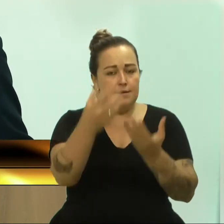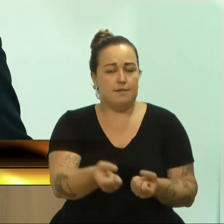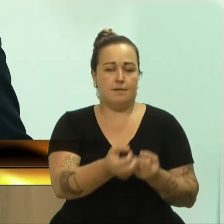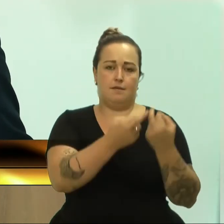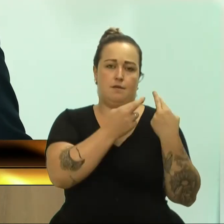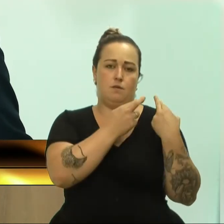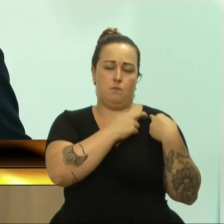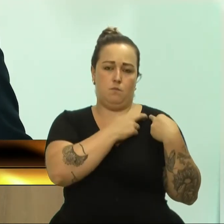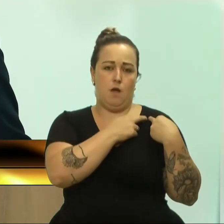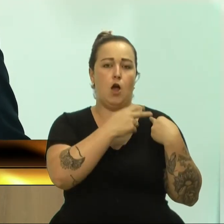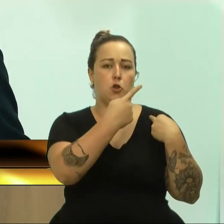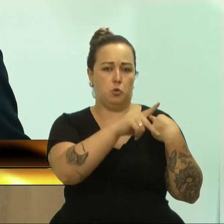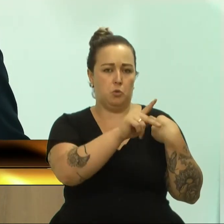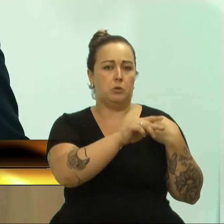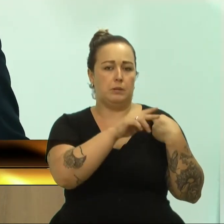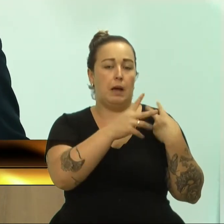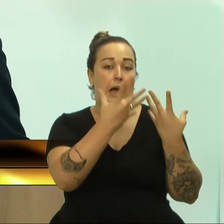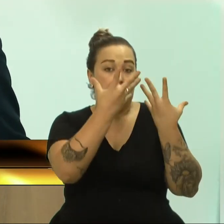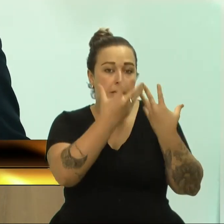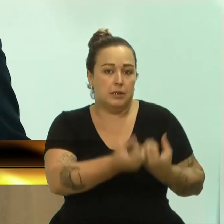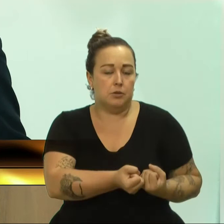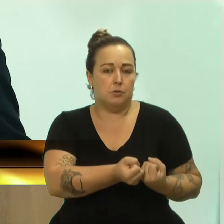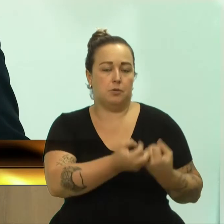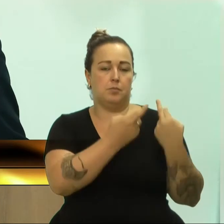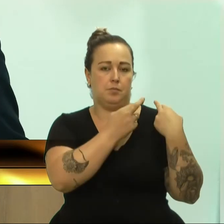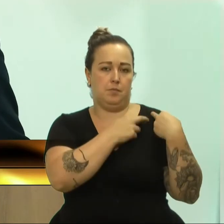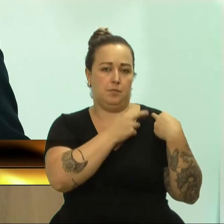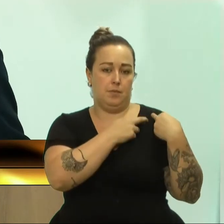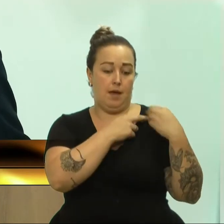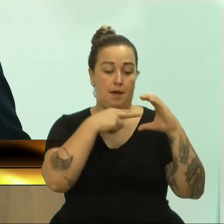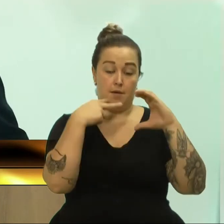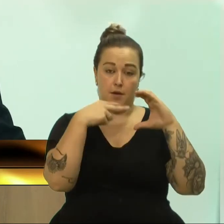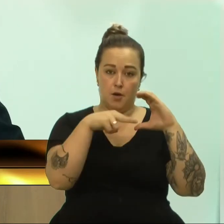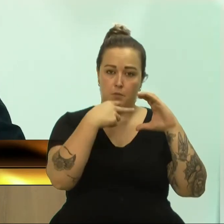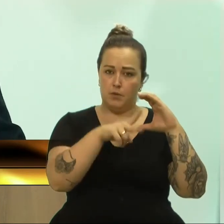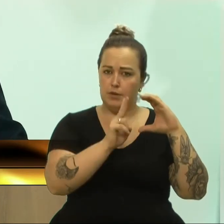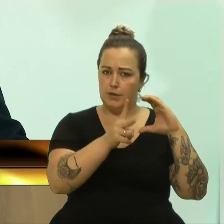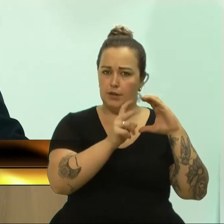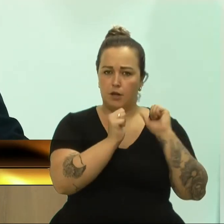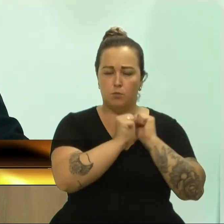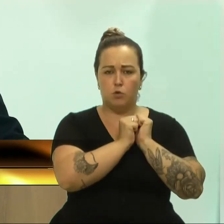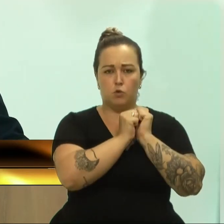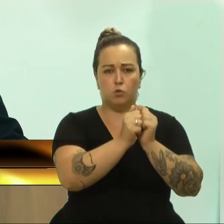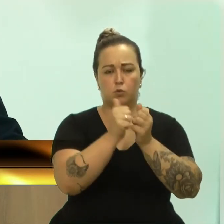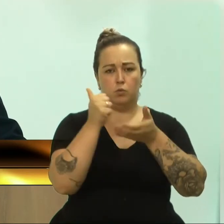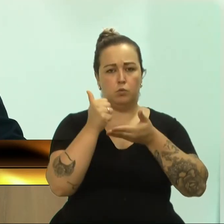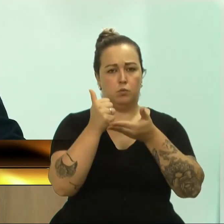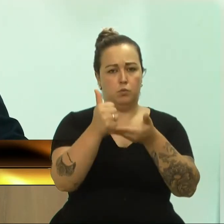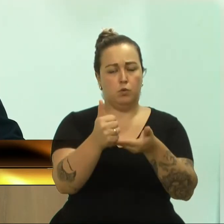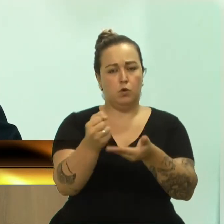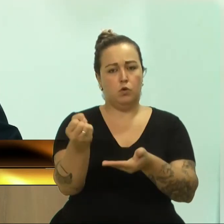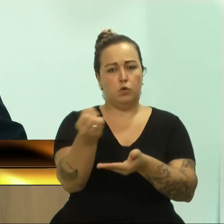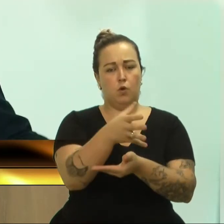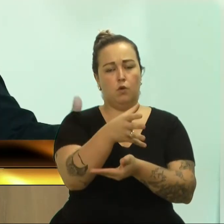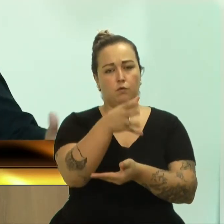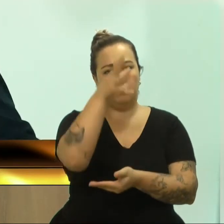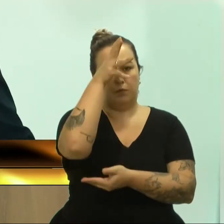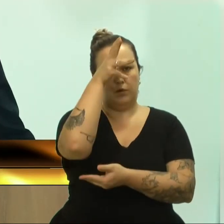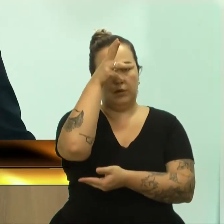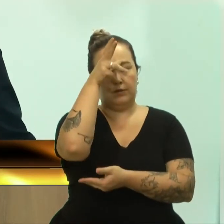e tenha certeza que a Câmara de Vereadores estará, como esteve junto com o senhor, estará junto com o novo presidente, a nova ou o